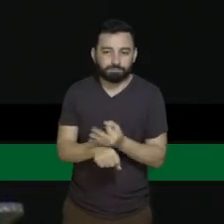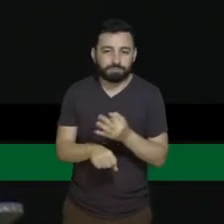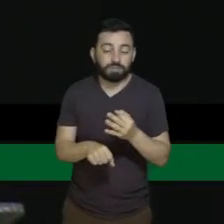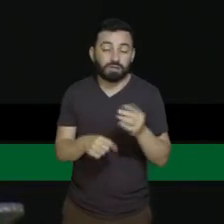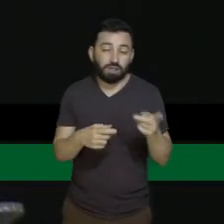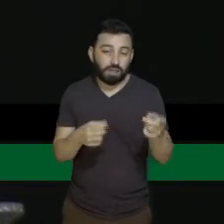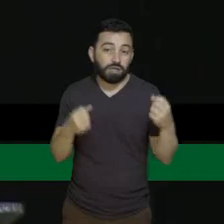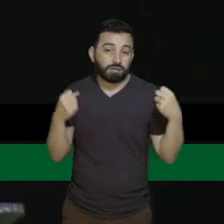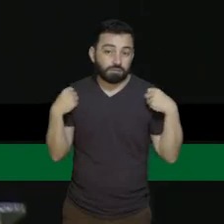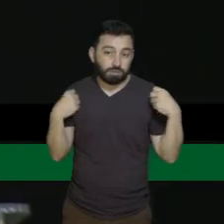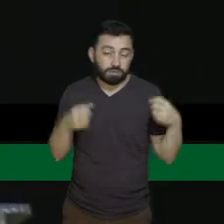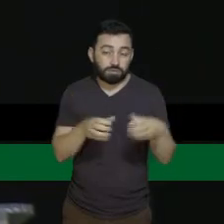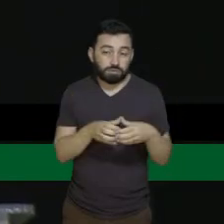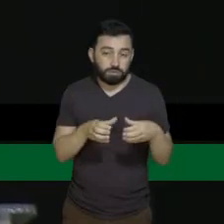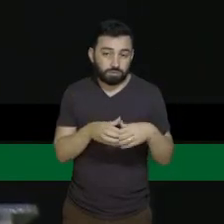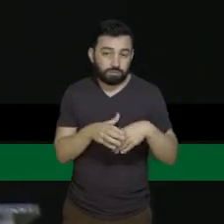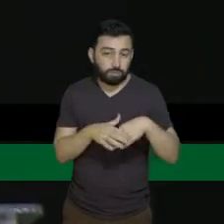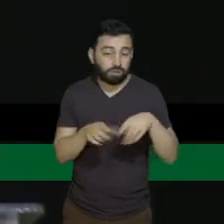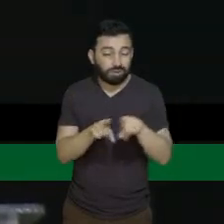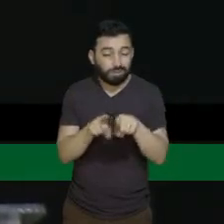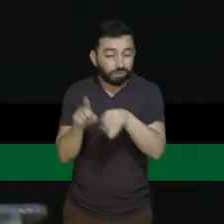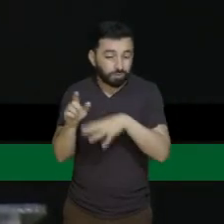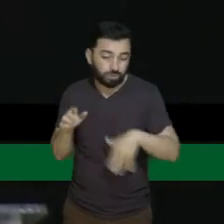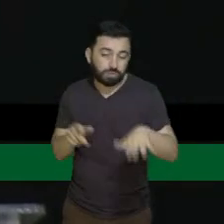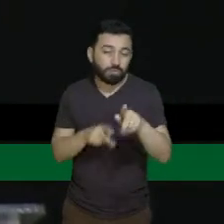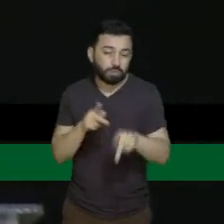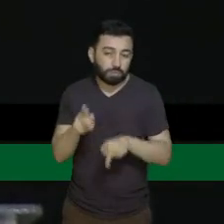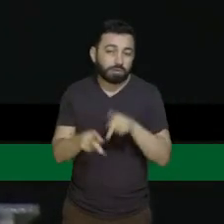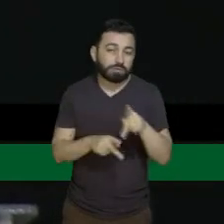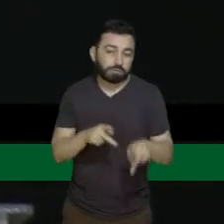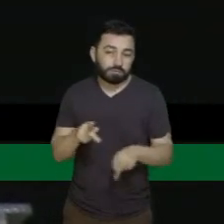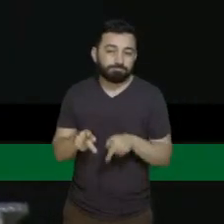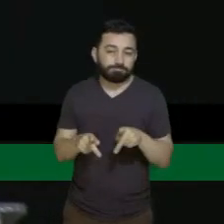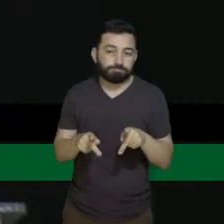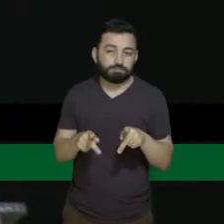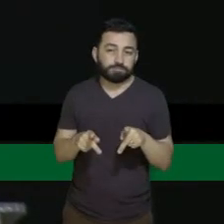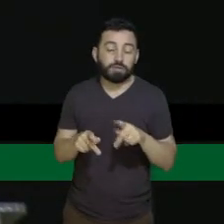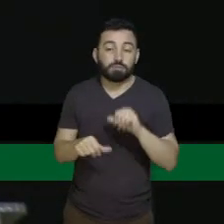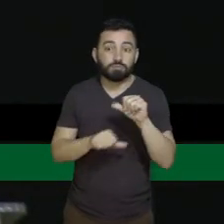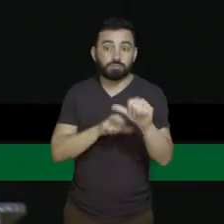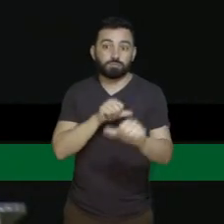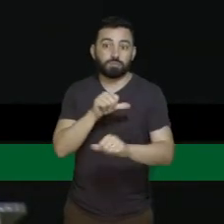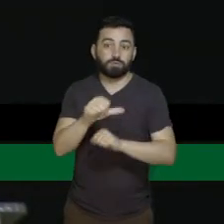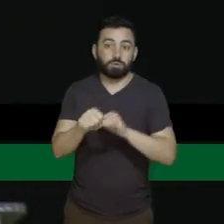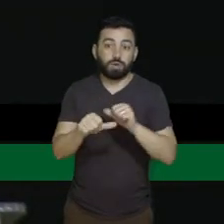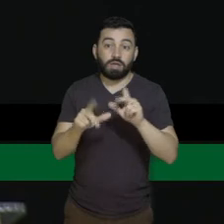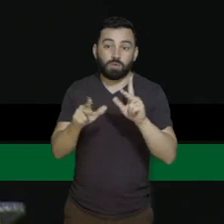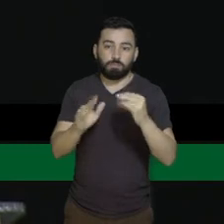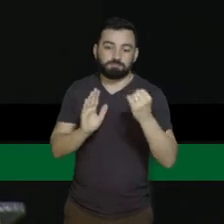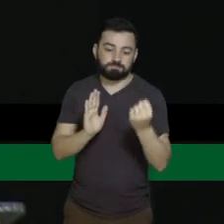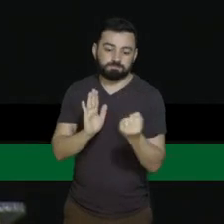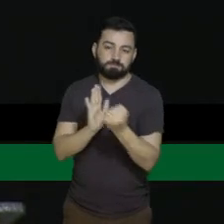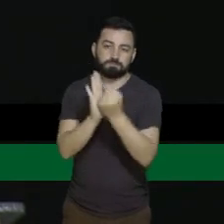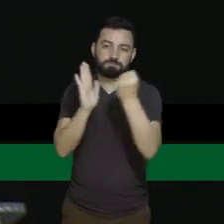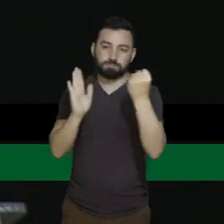Chapecoense, mas do povo de Chapecó. Isso se transformou num símbolo da nossa